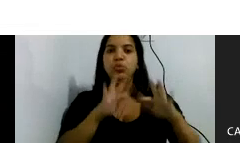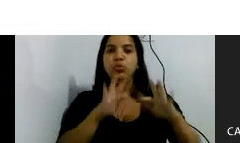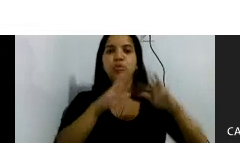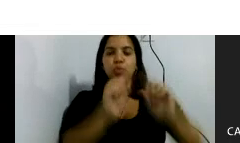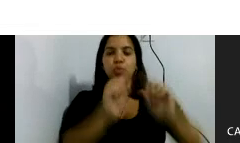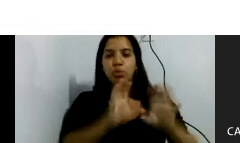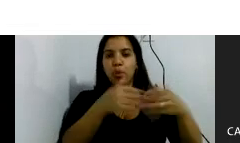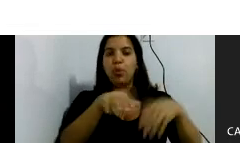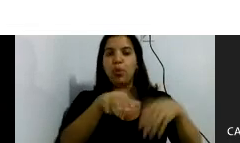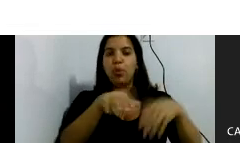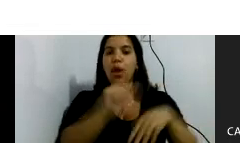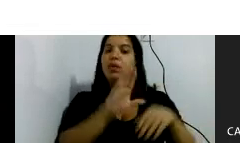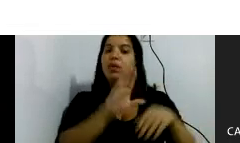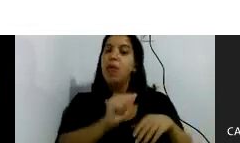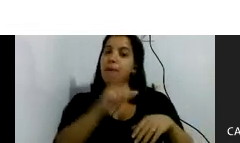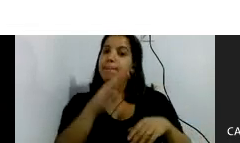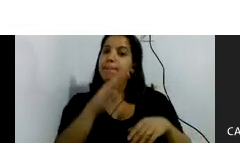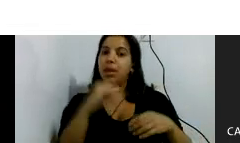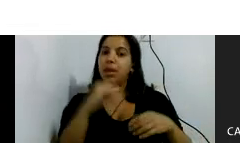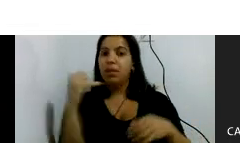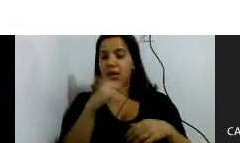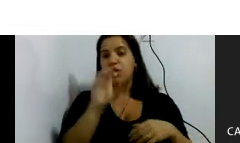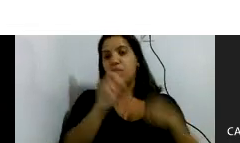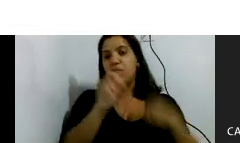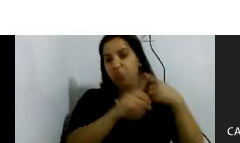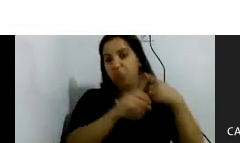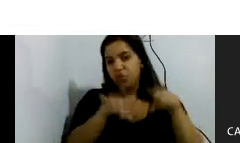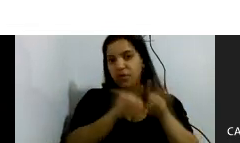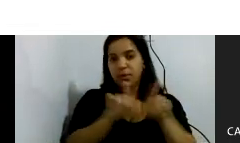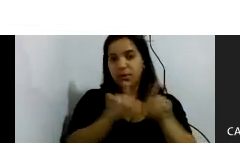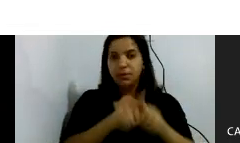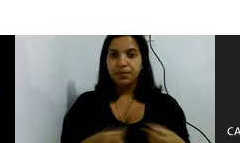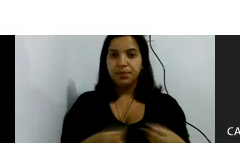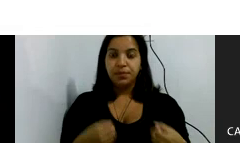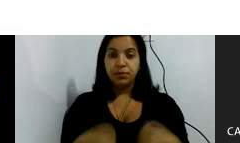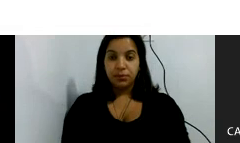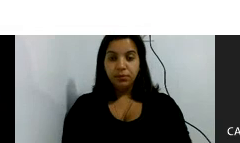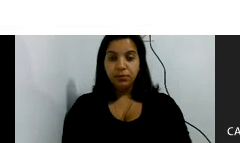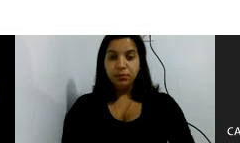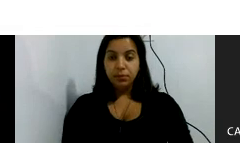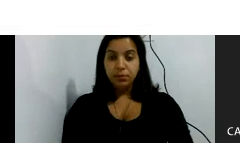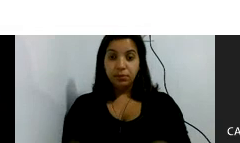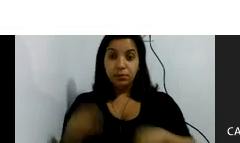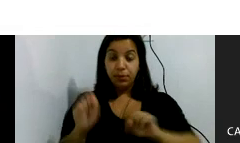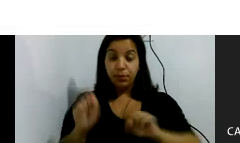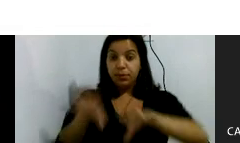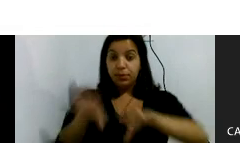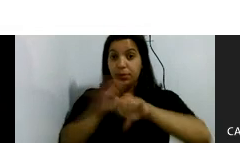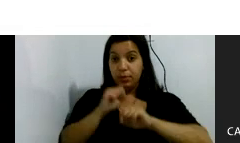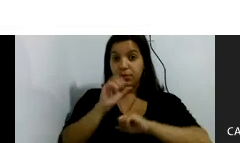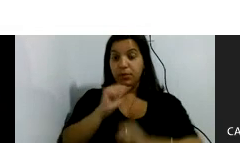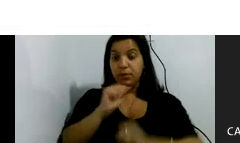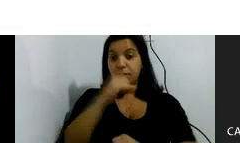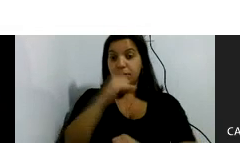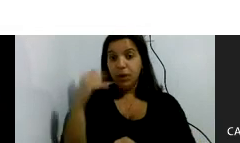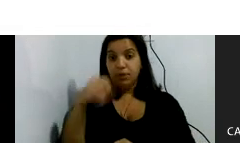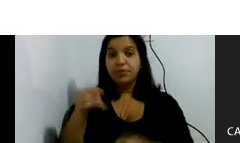A e AB, sendo eles negativos ou positivos. Ele pode doar, aliás, e ele só pode receber de